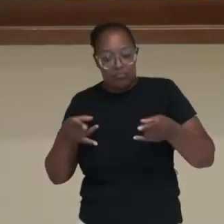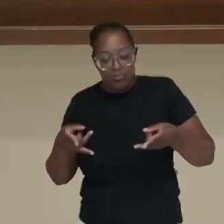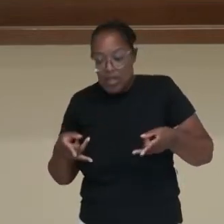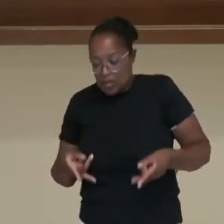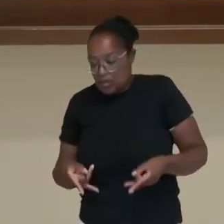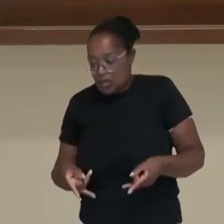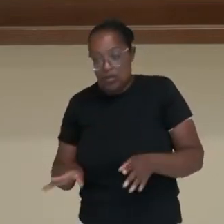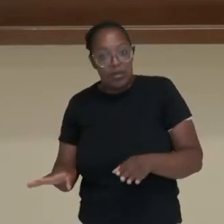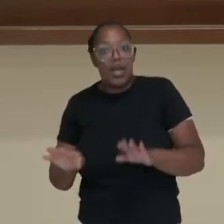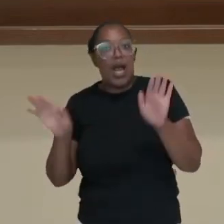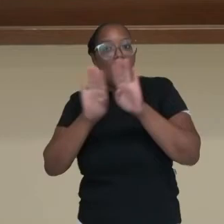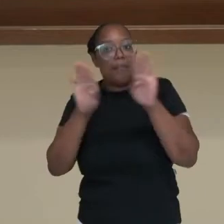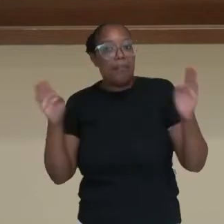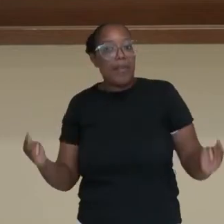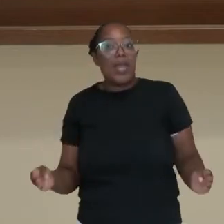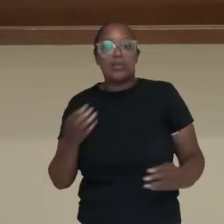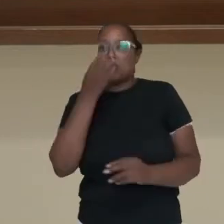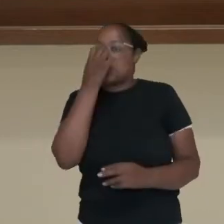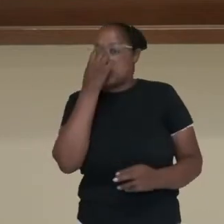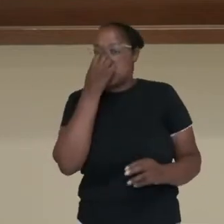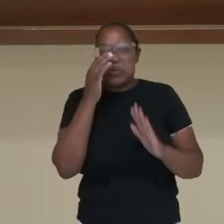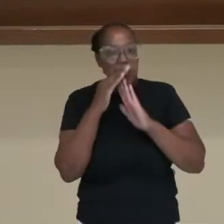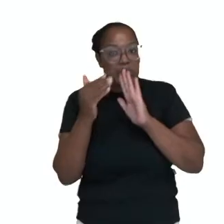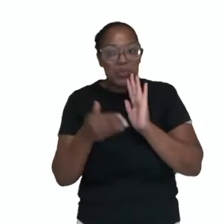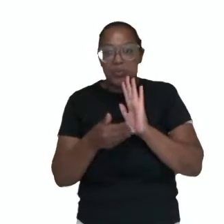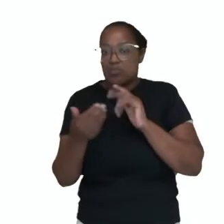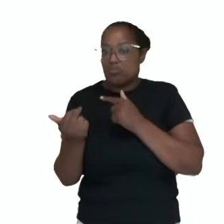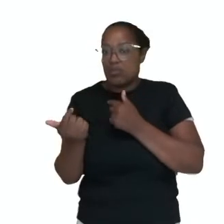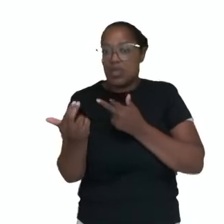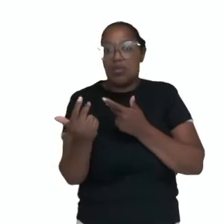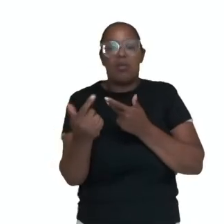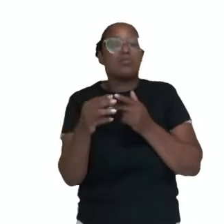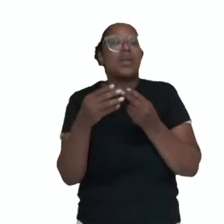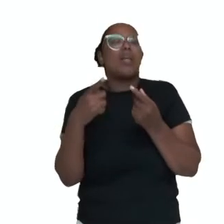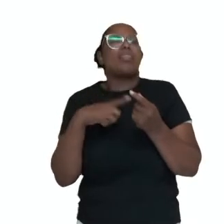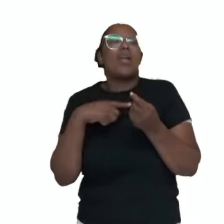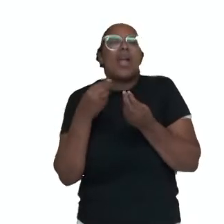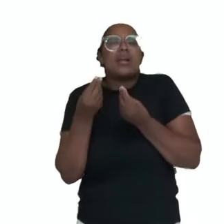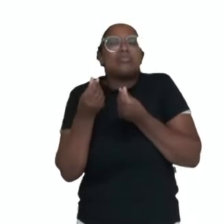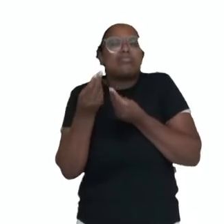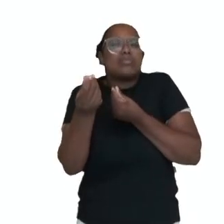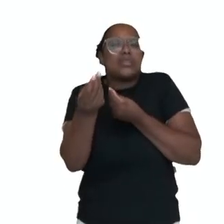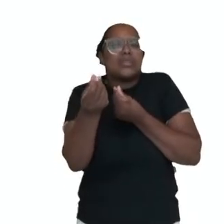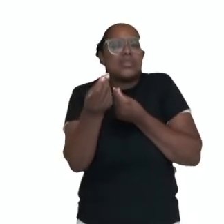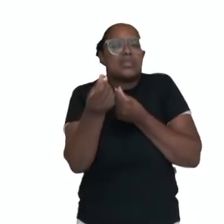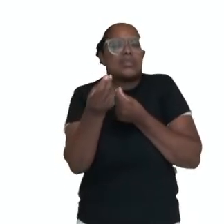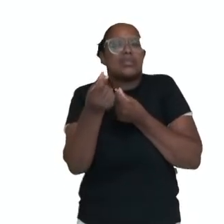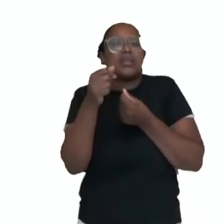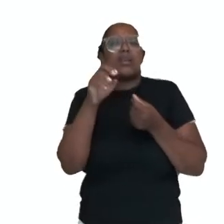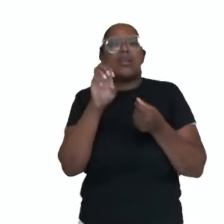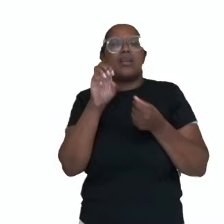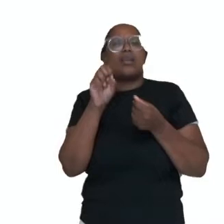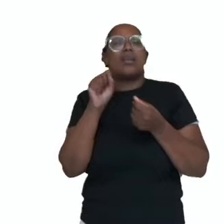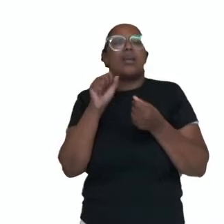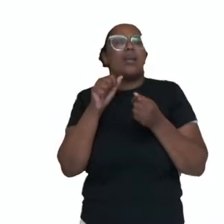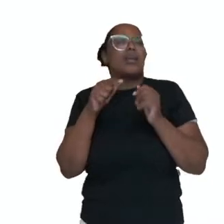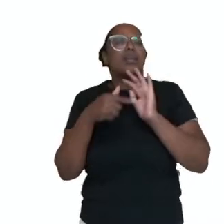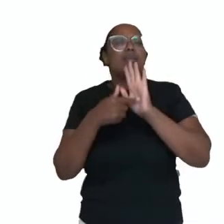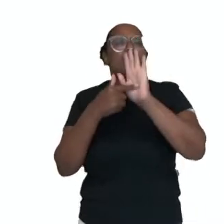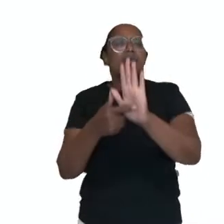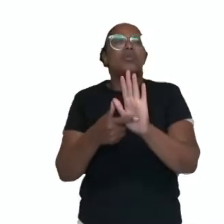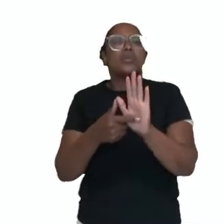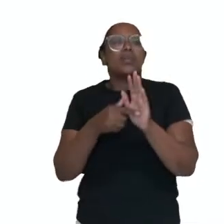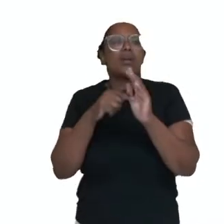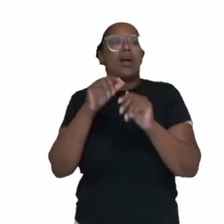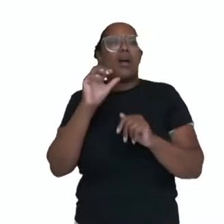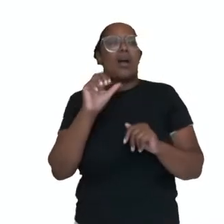que existem em si mesma. Na substância há a essência e há acidente. Essência é o atributo próprio